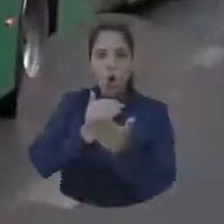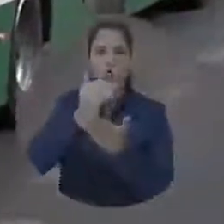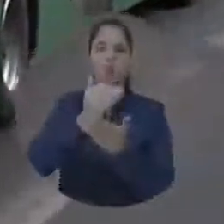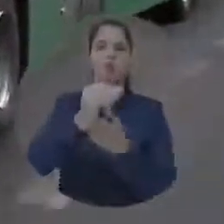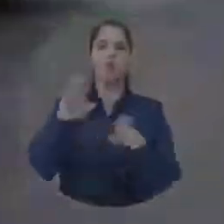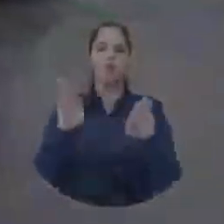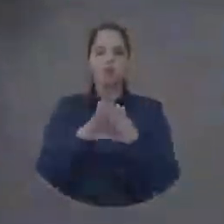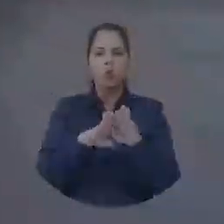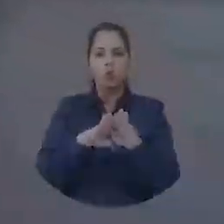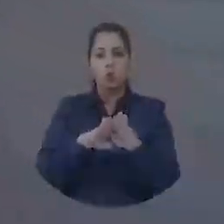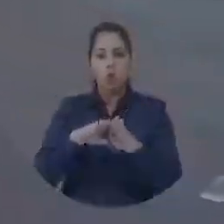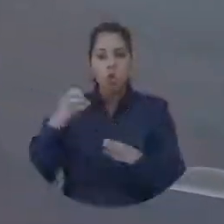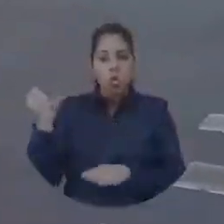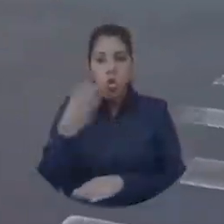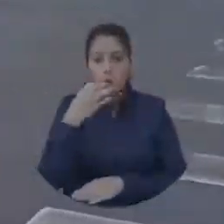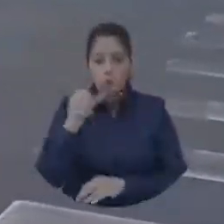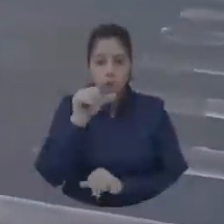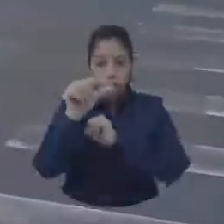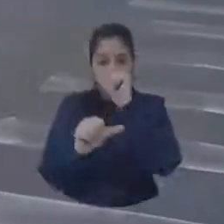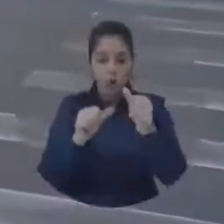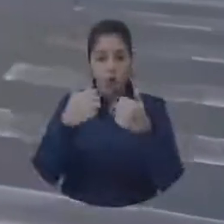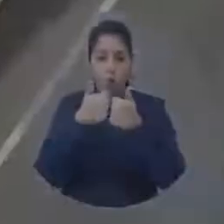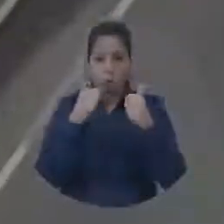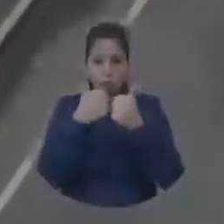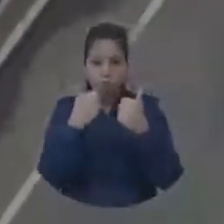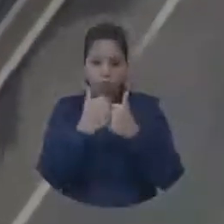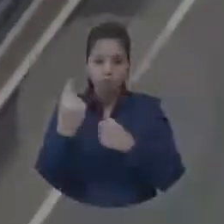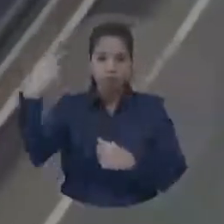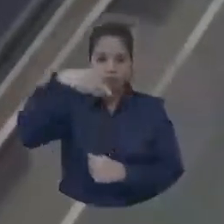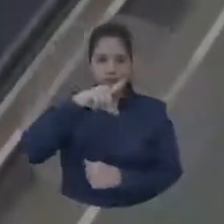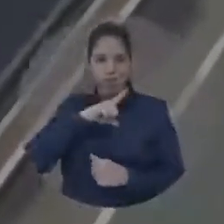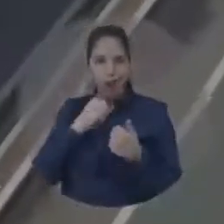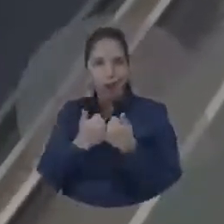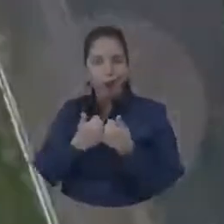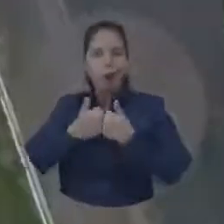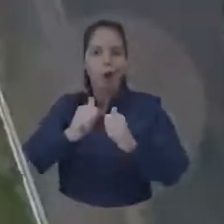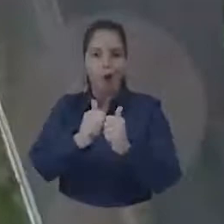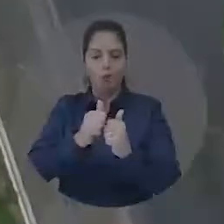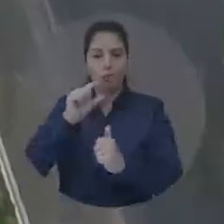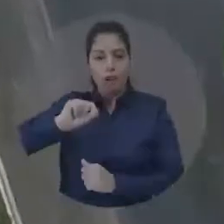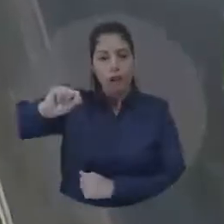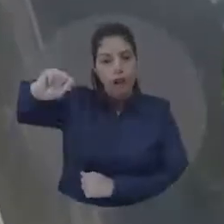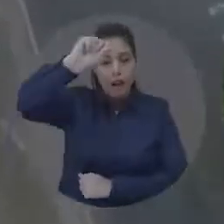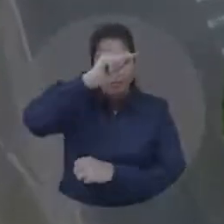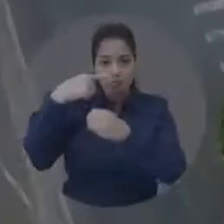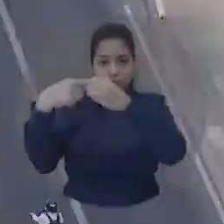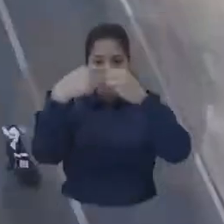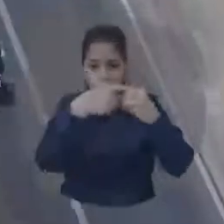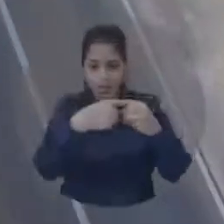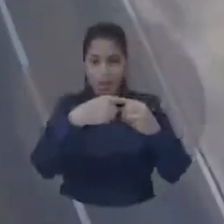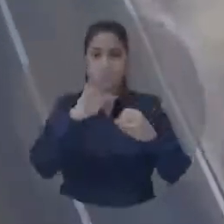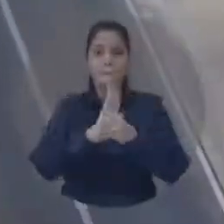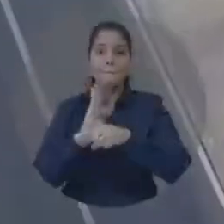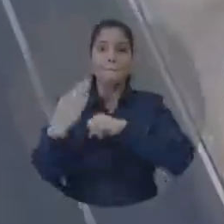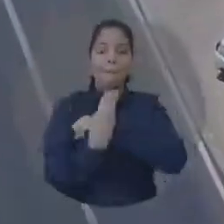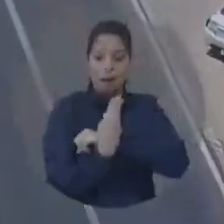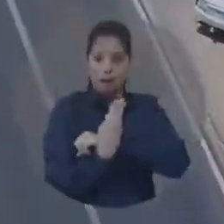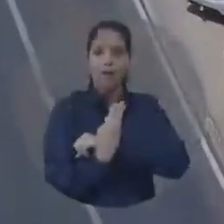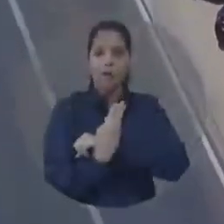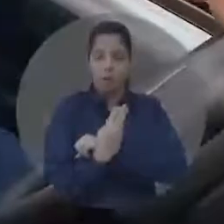E começamos a renovar a frota de ônibus. Trouxemos ônibus articulados para cada região da